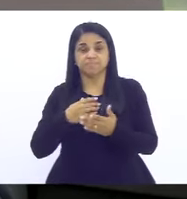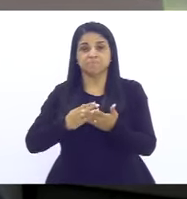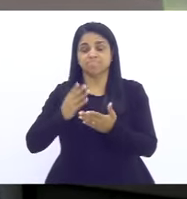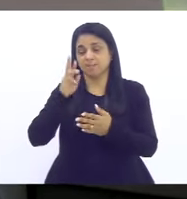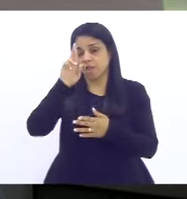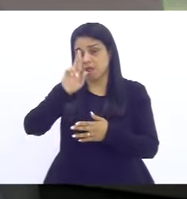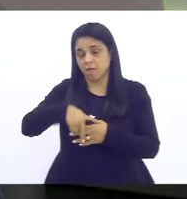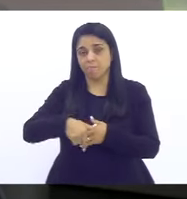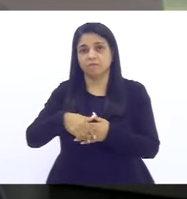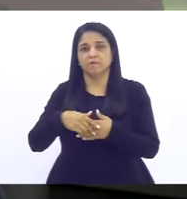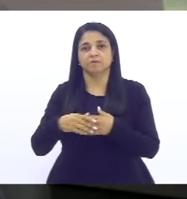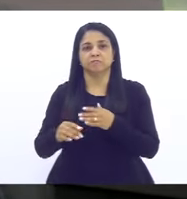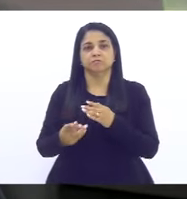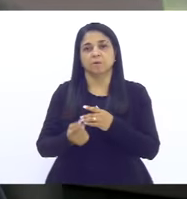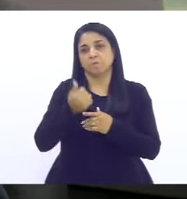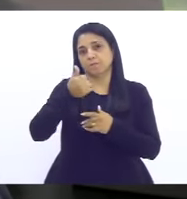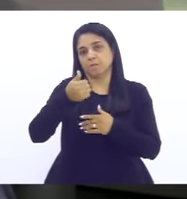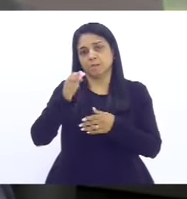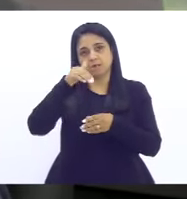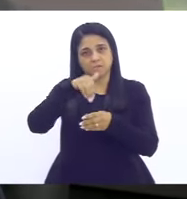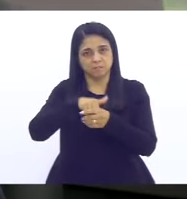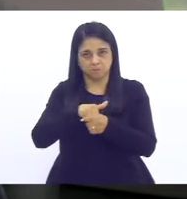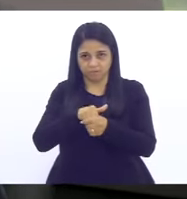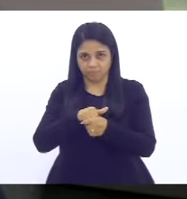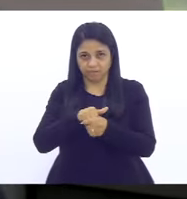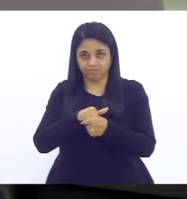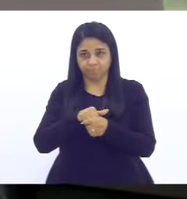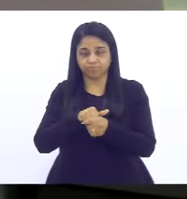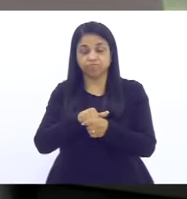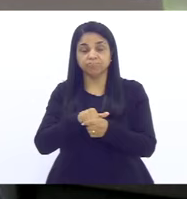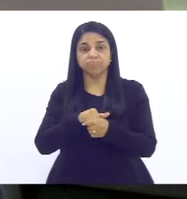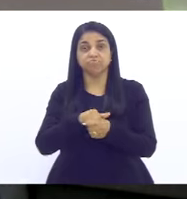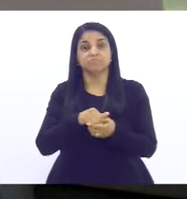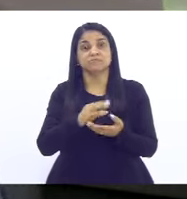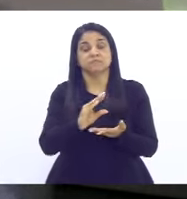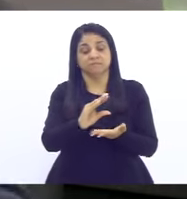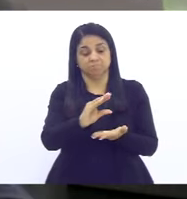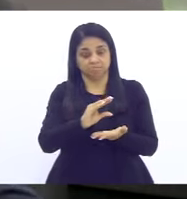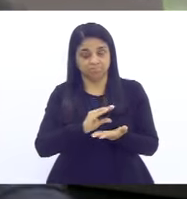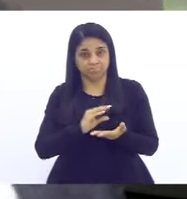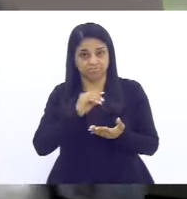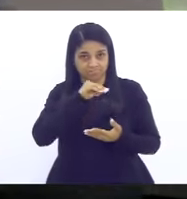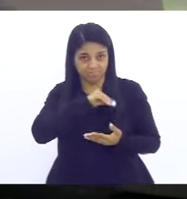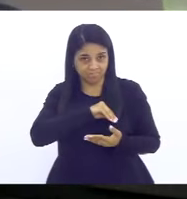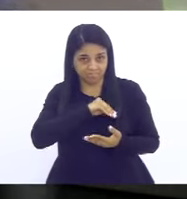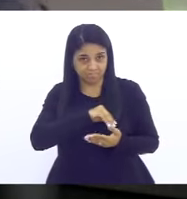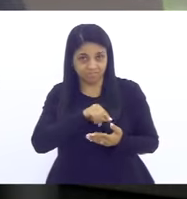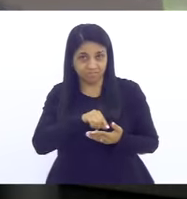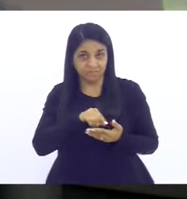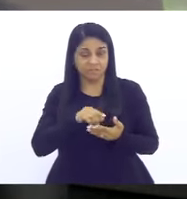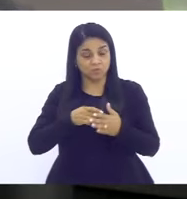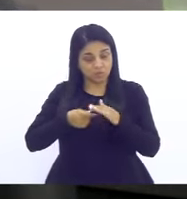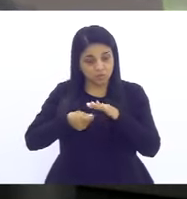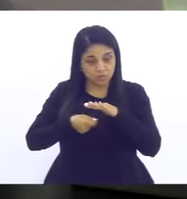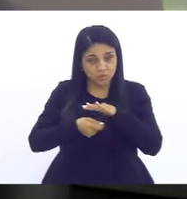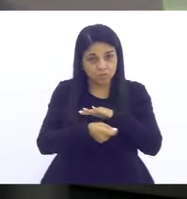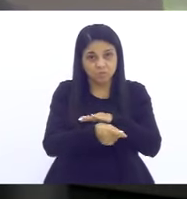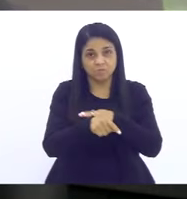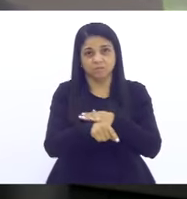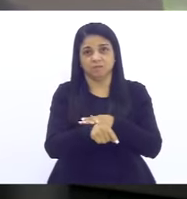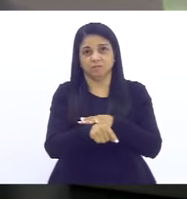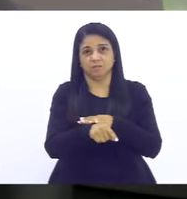eles seriam eleitos. Se eles recebessem o tanto que recebem e tivessem um orçamento desse tamanho para os investimentos que eles